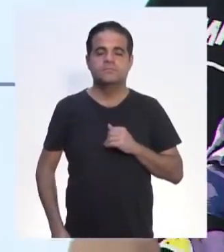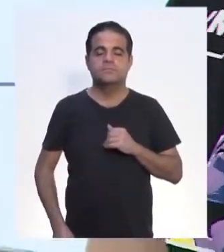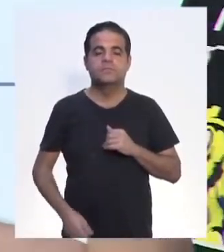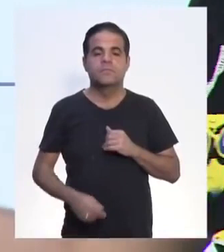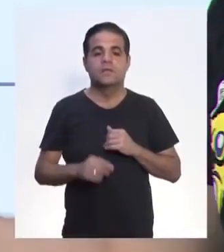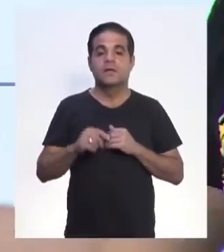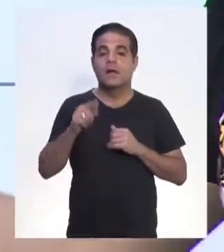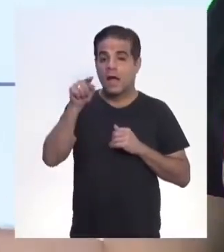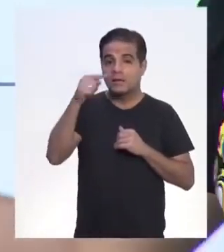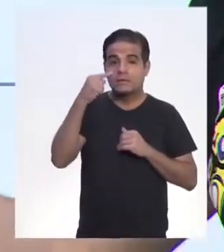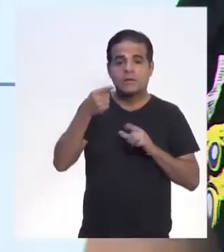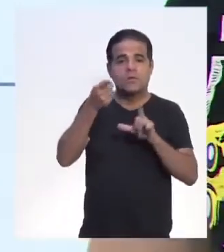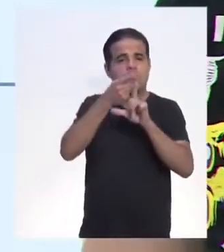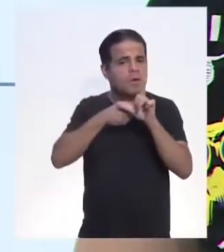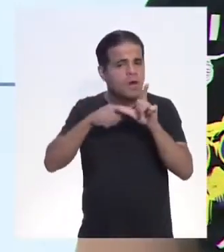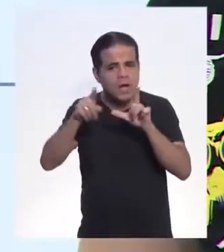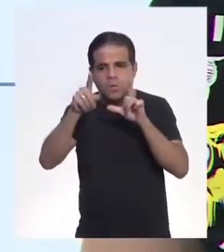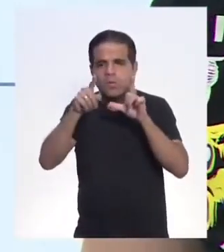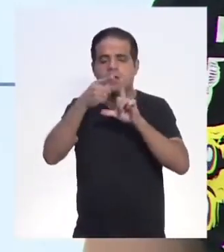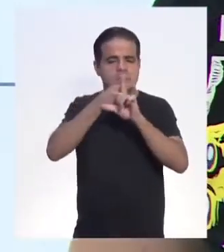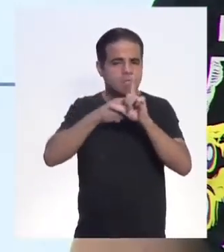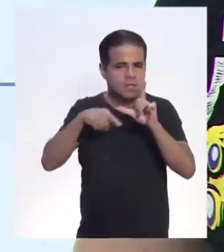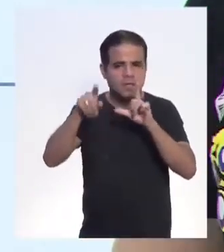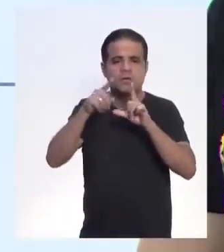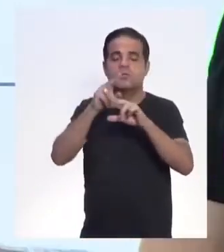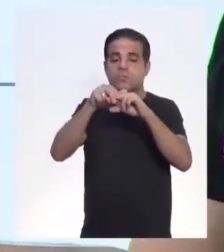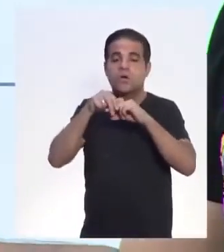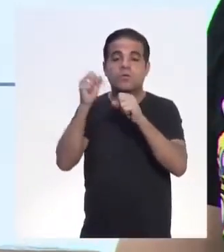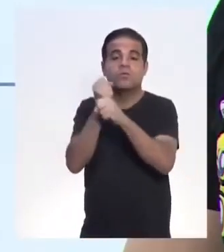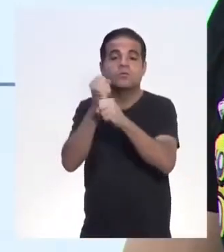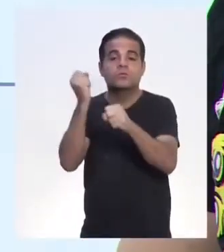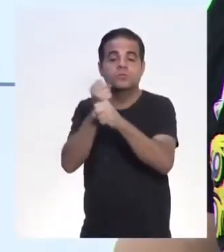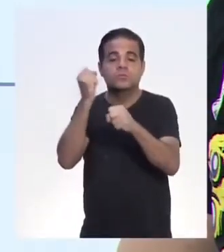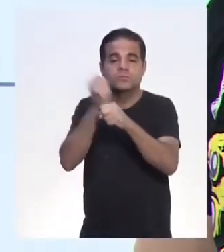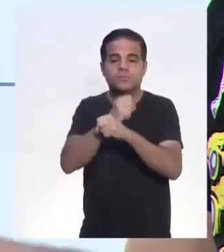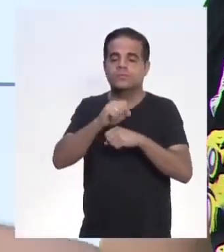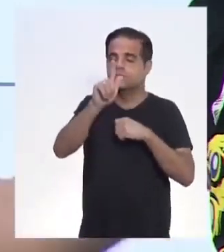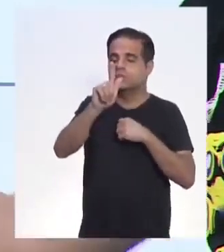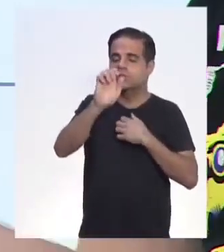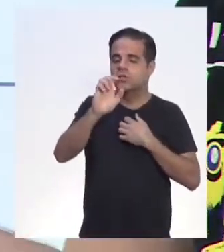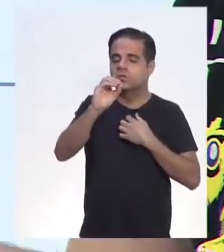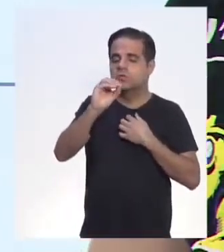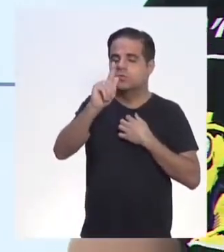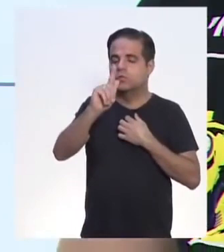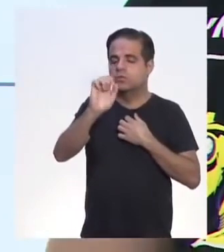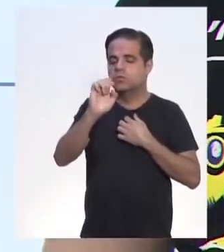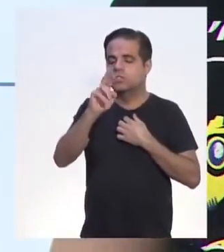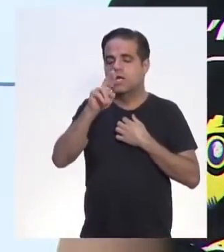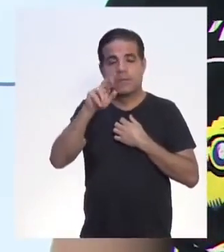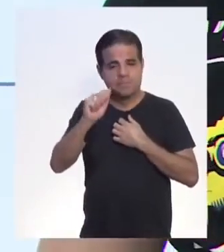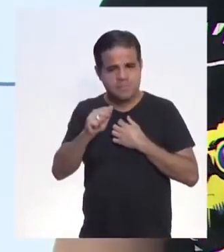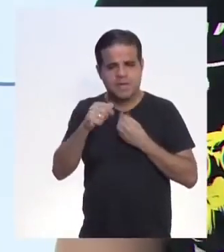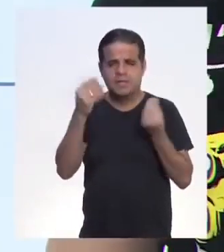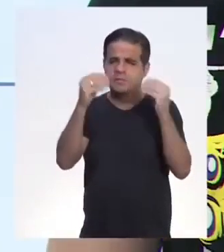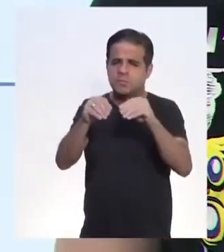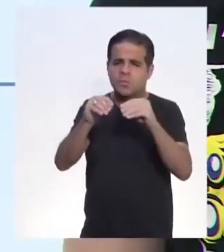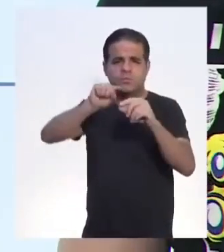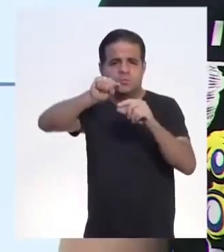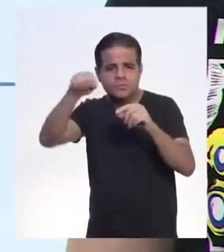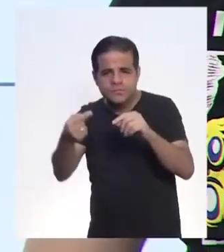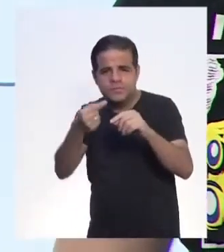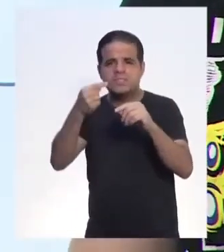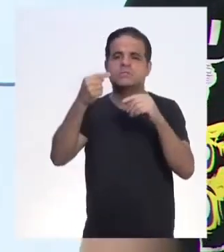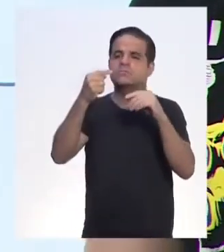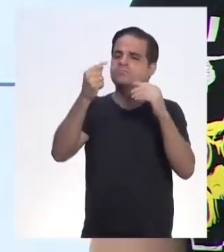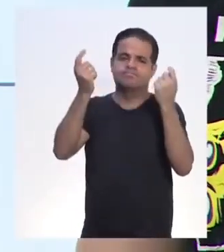Aqui são ângulos, basicamente, por conta da construção do GeoGebra, ele monta ângulos aqui com vírgula e etc.,